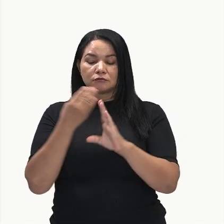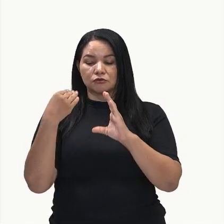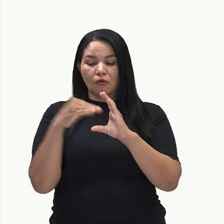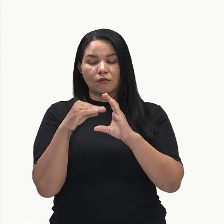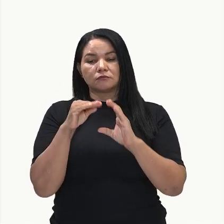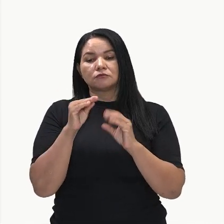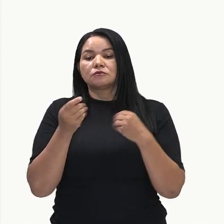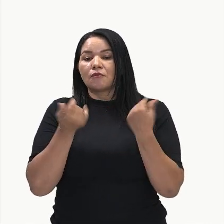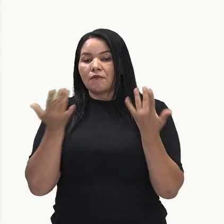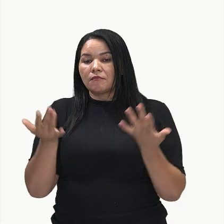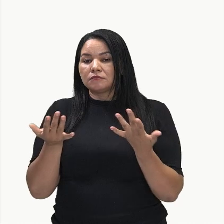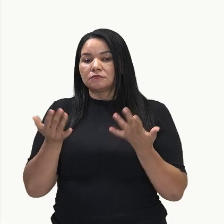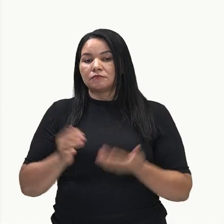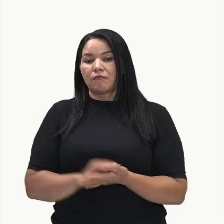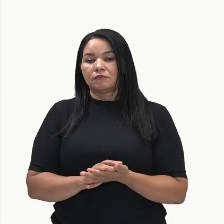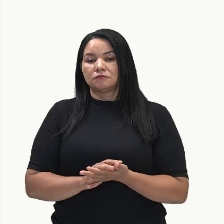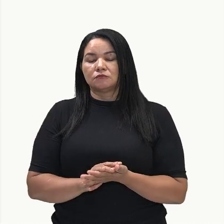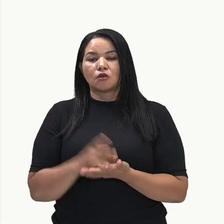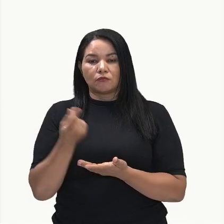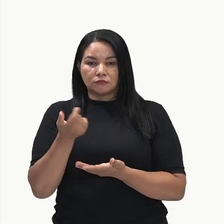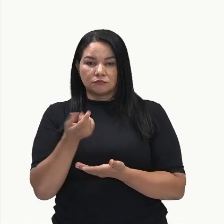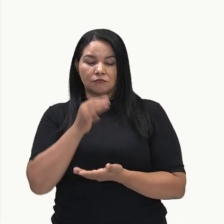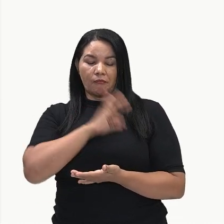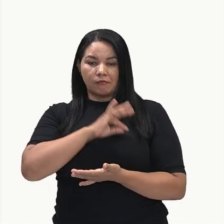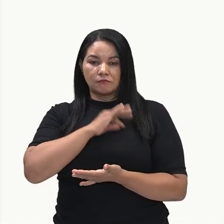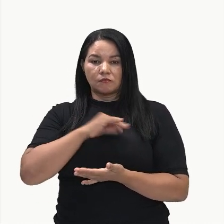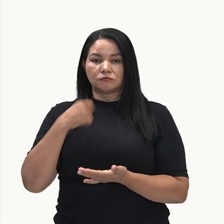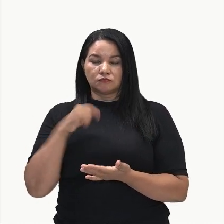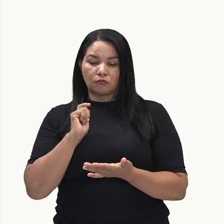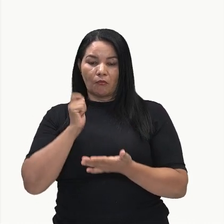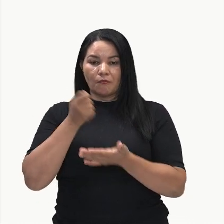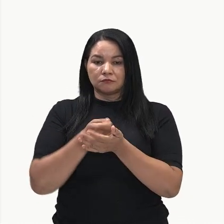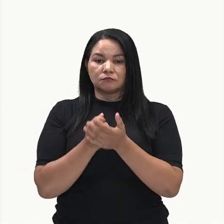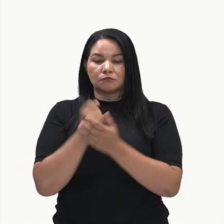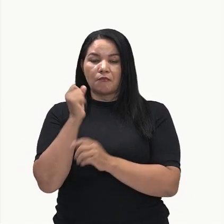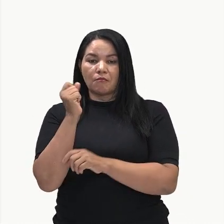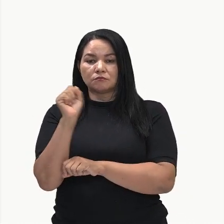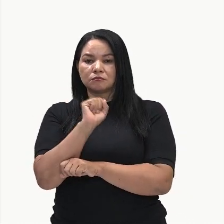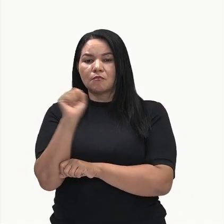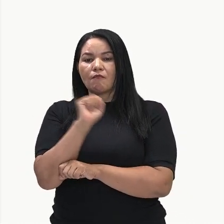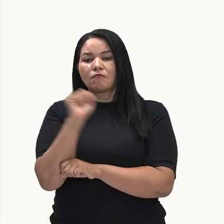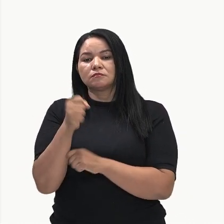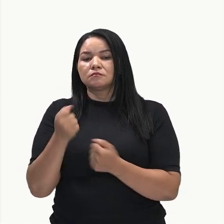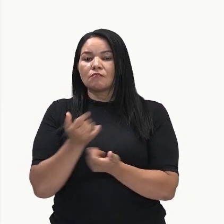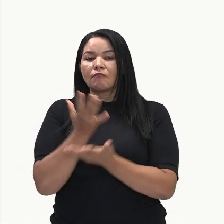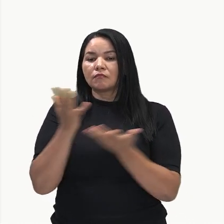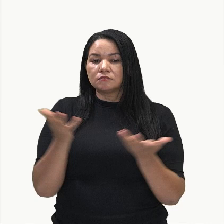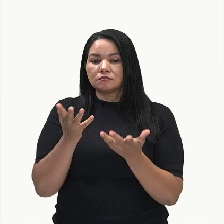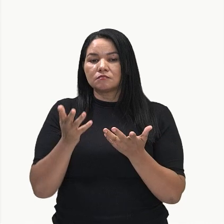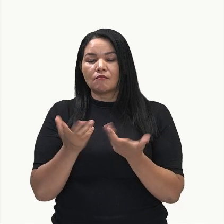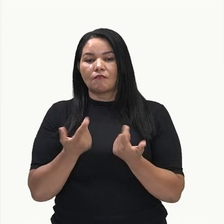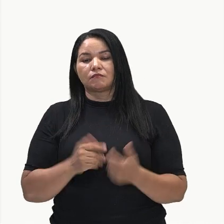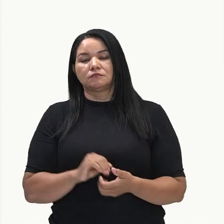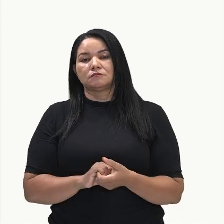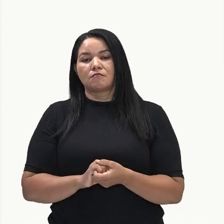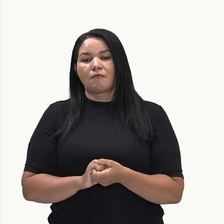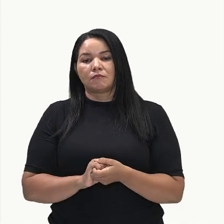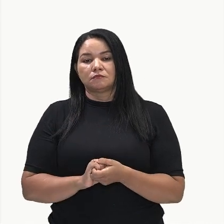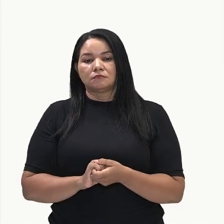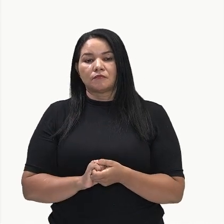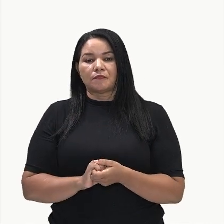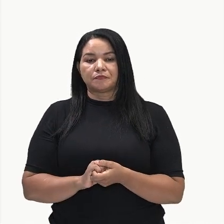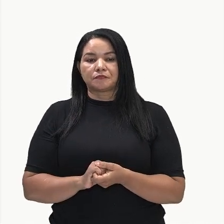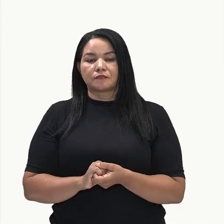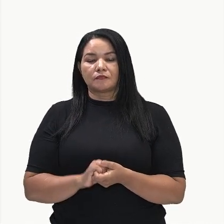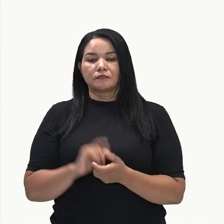comprar um coche? Com o dinheiro que eu ganho, quando é que eu vou poder comprar o carro? Quando? Em que ano? Em que tempo? Já que tienes